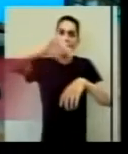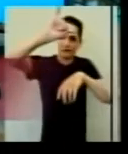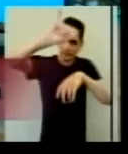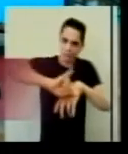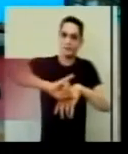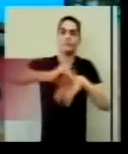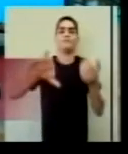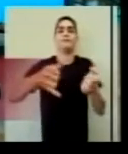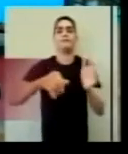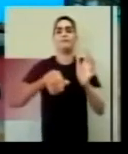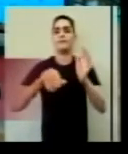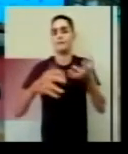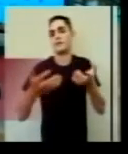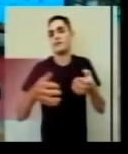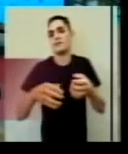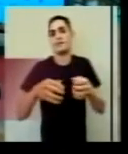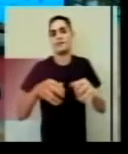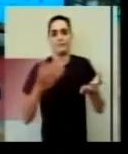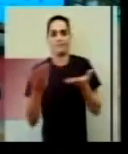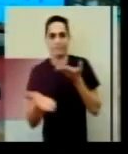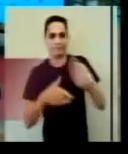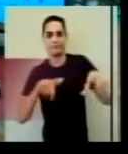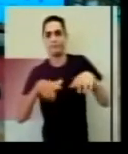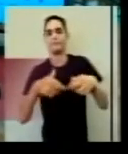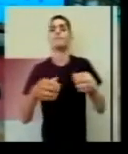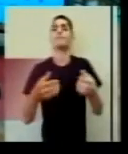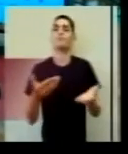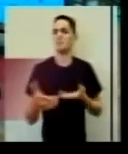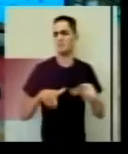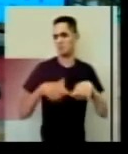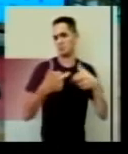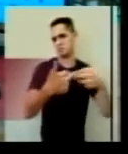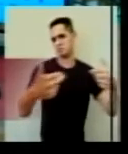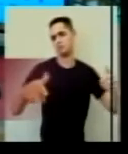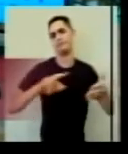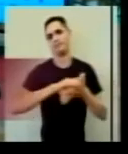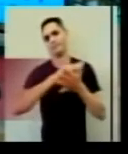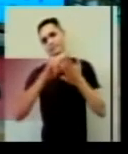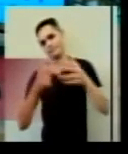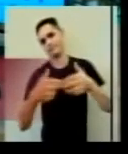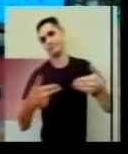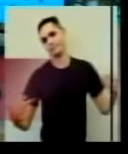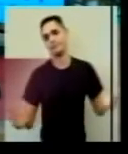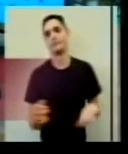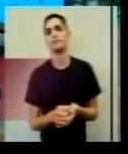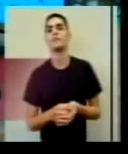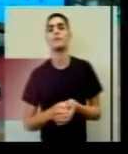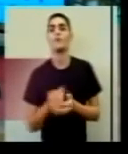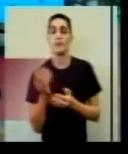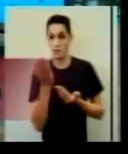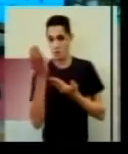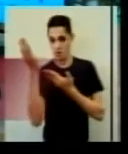José é uma cidade, centro de regiões de compras e de serviços. Próximo, por favor.